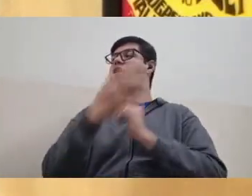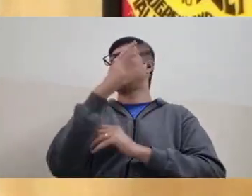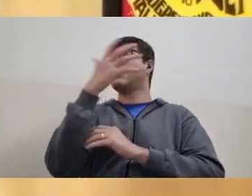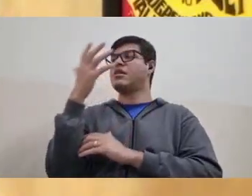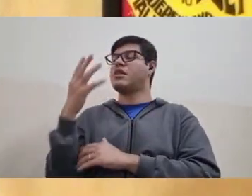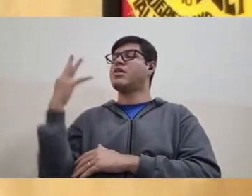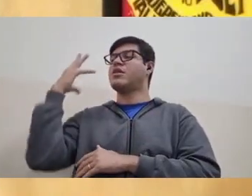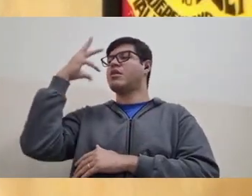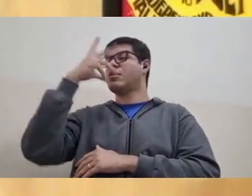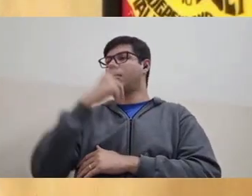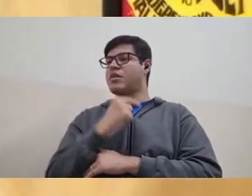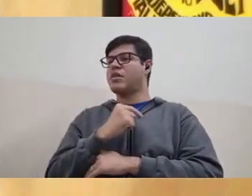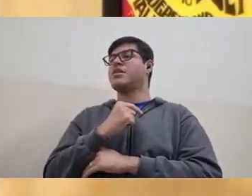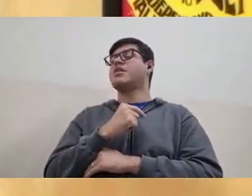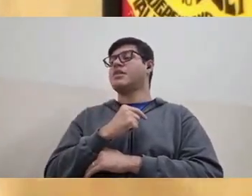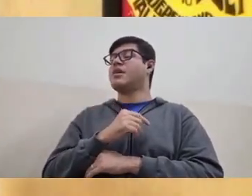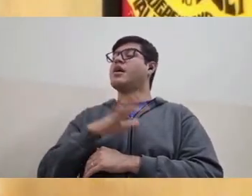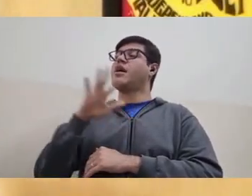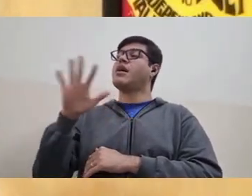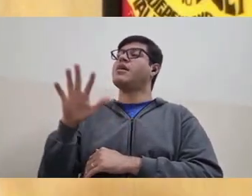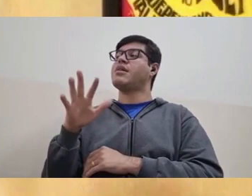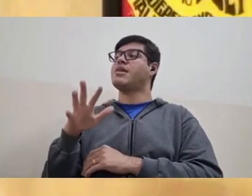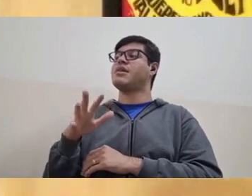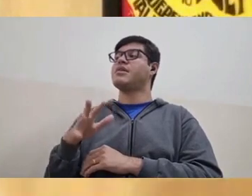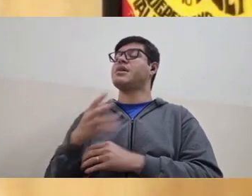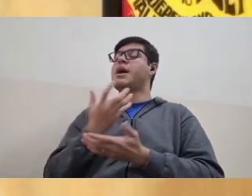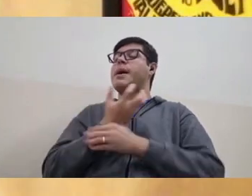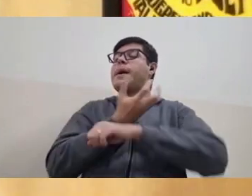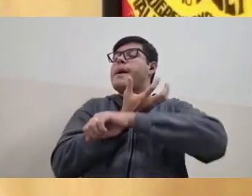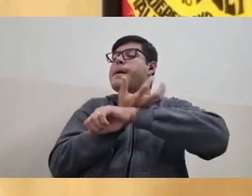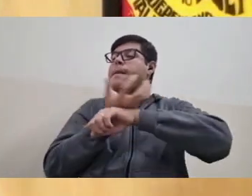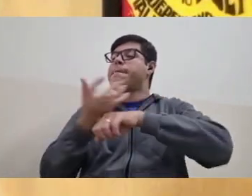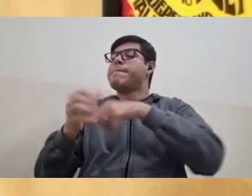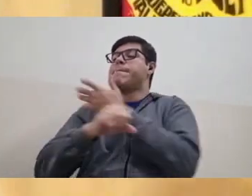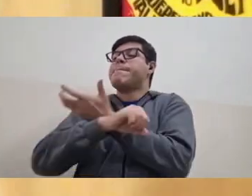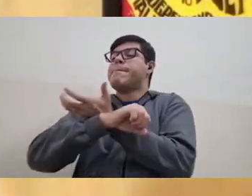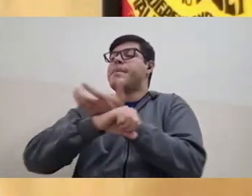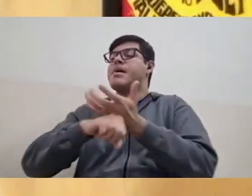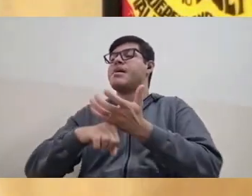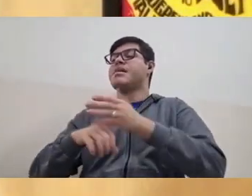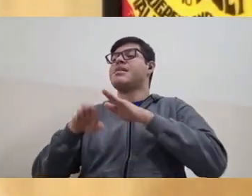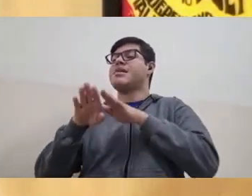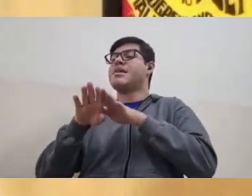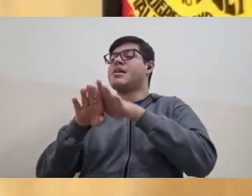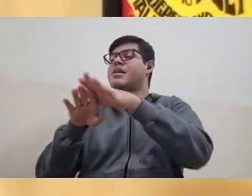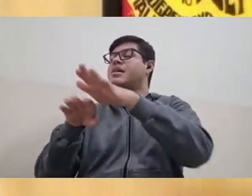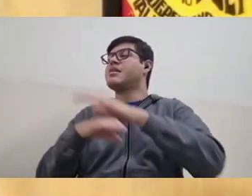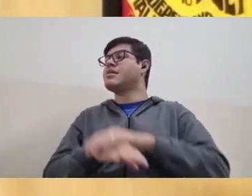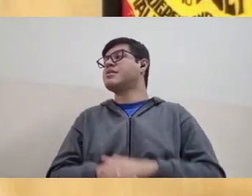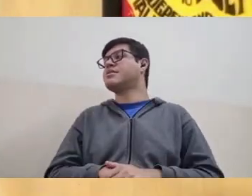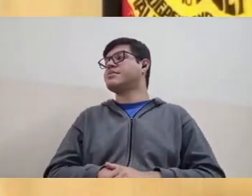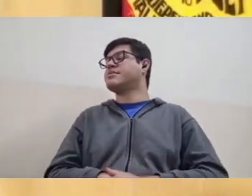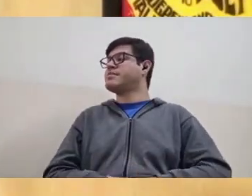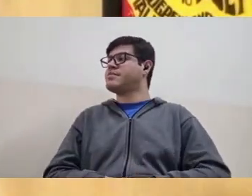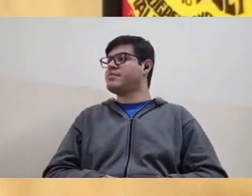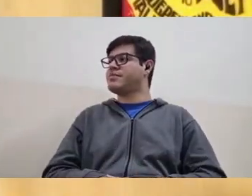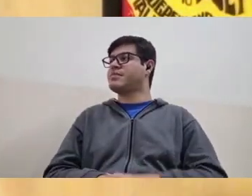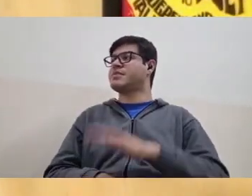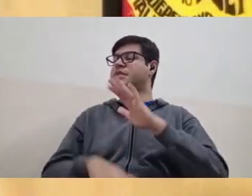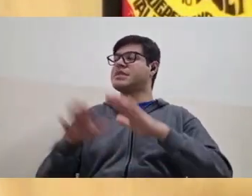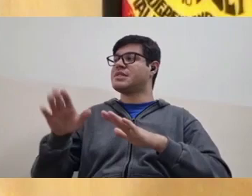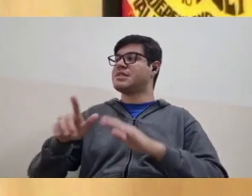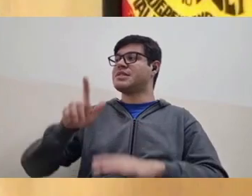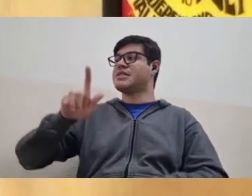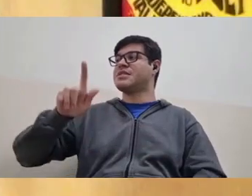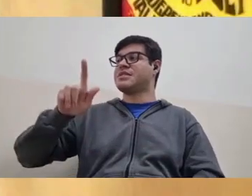acho muito bonito e faz parte do meio ambiente. Agora, mato na calçada. Eu sei que tem um TAC que não se pode usar